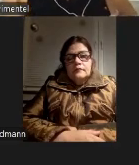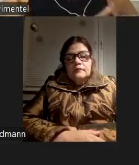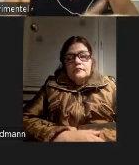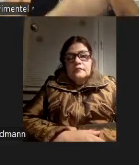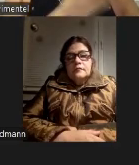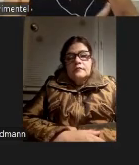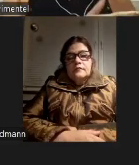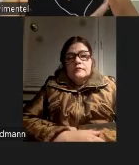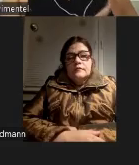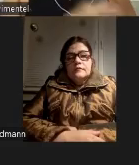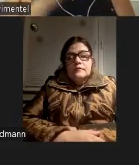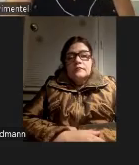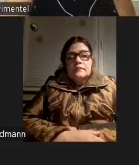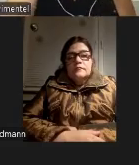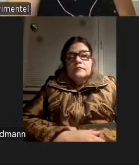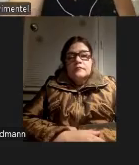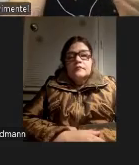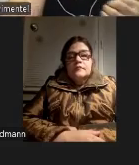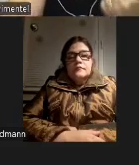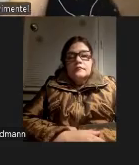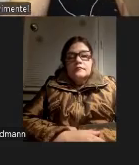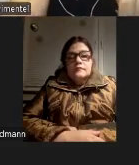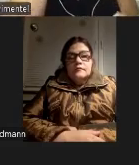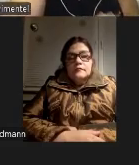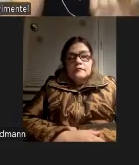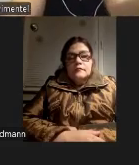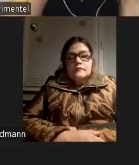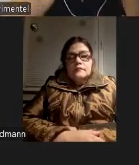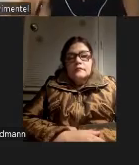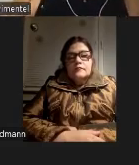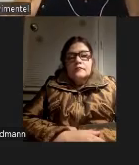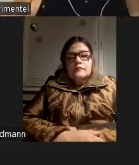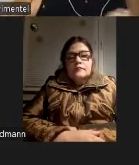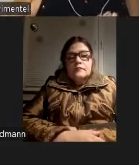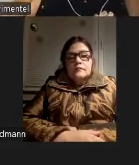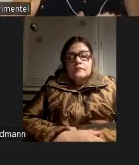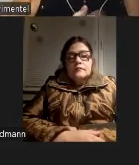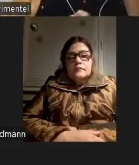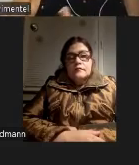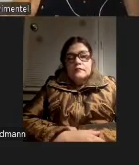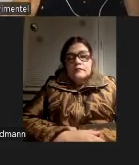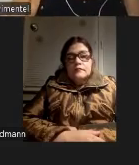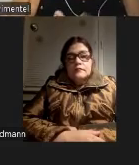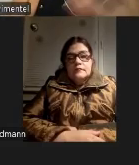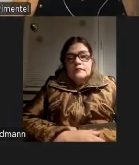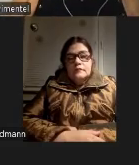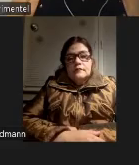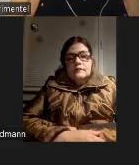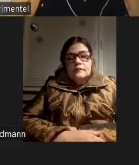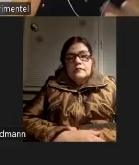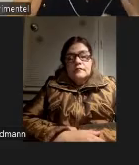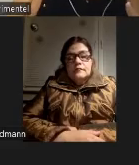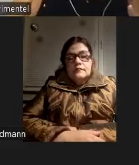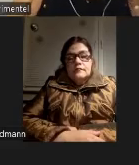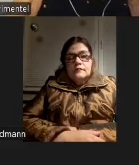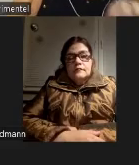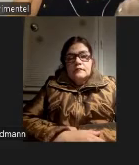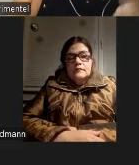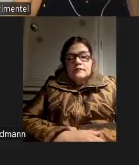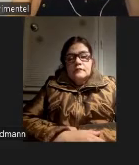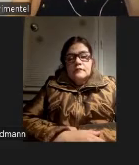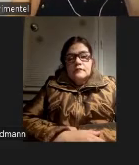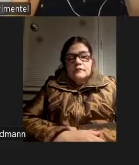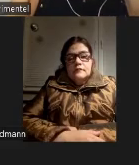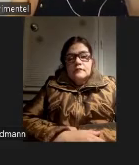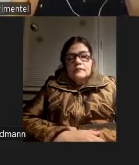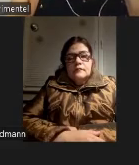de agora. Eu planto de agora, né? Esse outro trabalho também falou aí sobre a doença de Alzheimer e